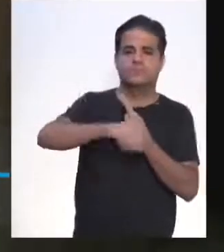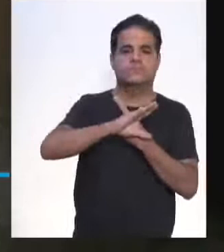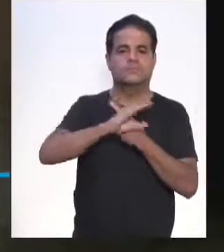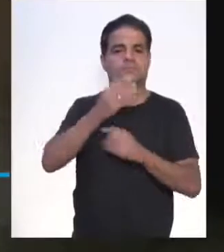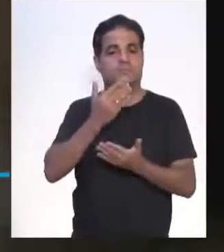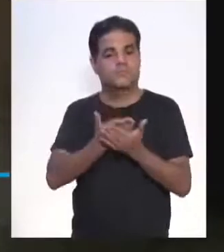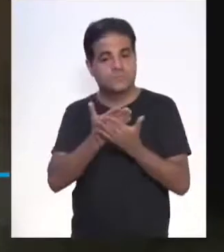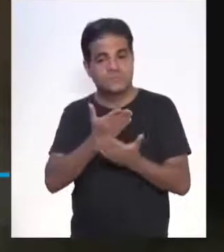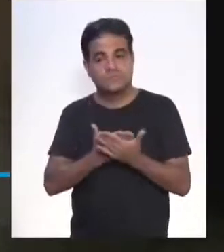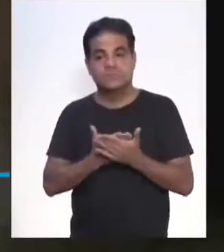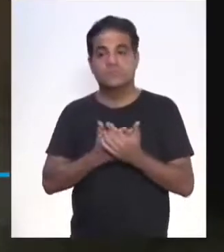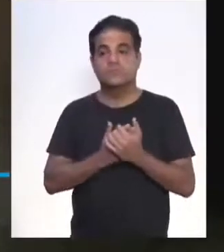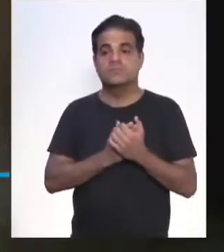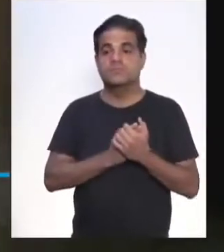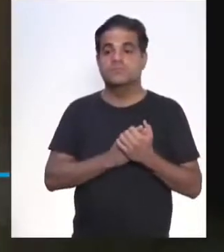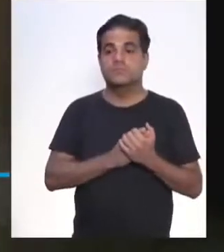né?